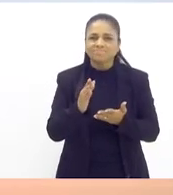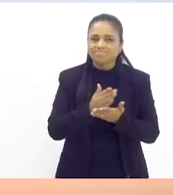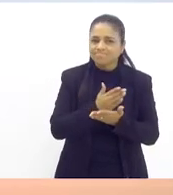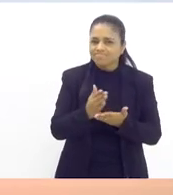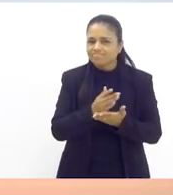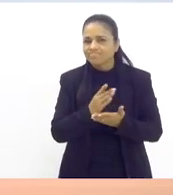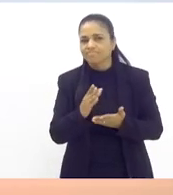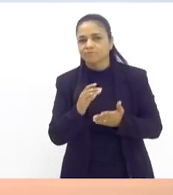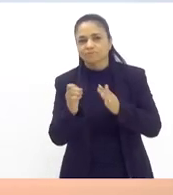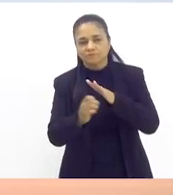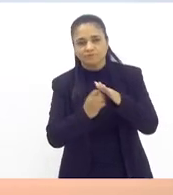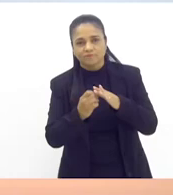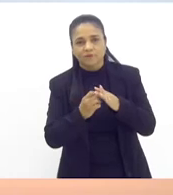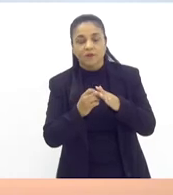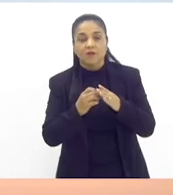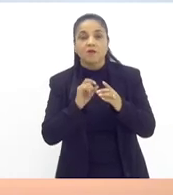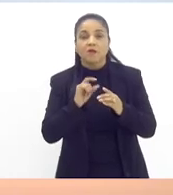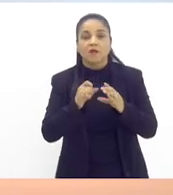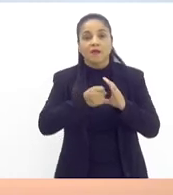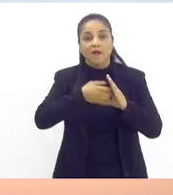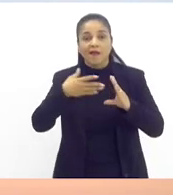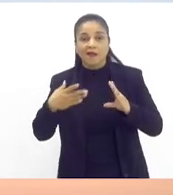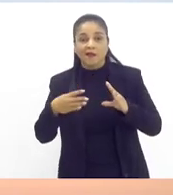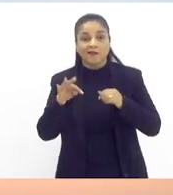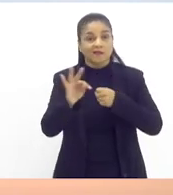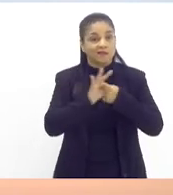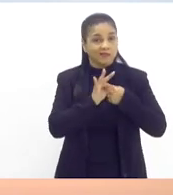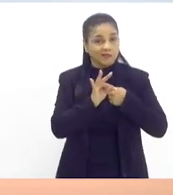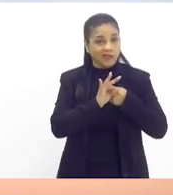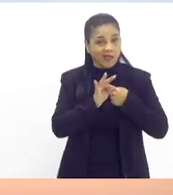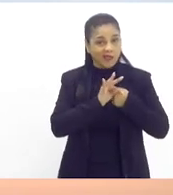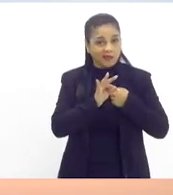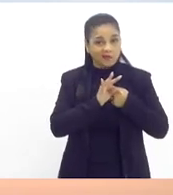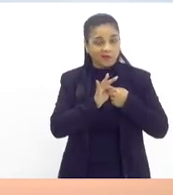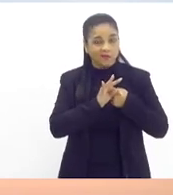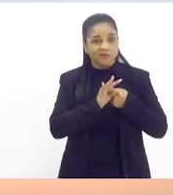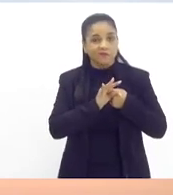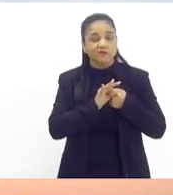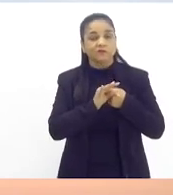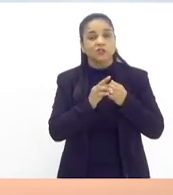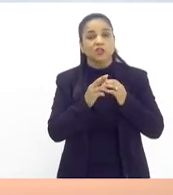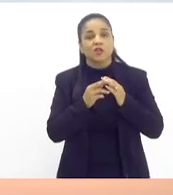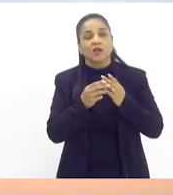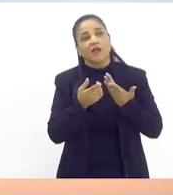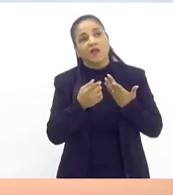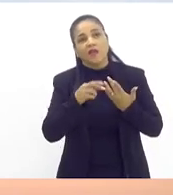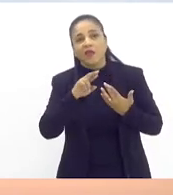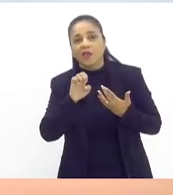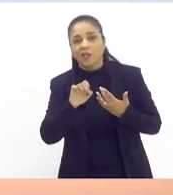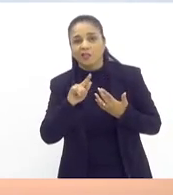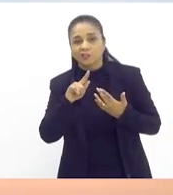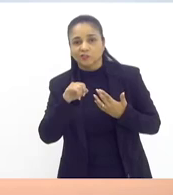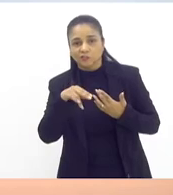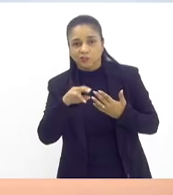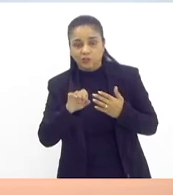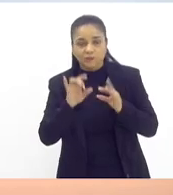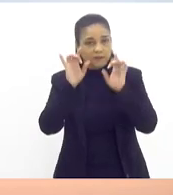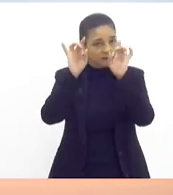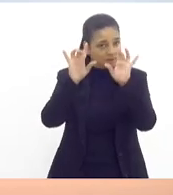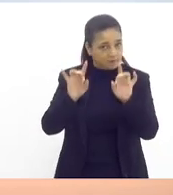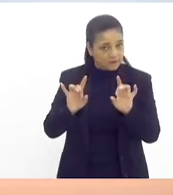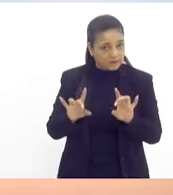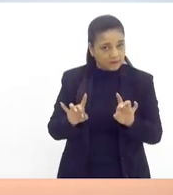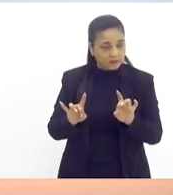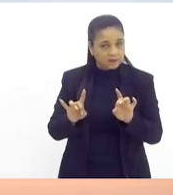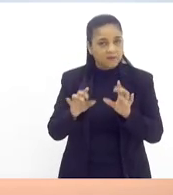colocadas? Algumas delas são de caráter técnico, que são, se chama-se lá, regimes específicos. Então, tem algumas situações, regimes específicos.